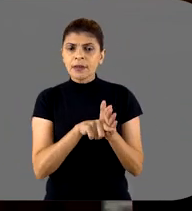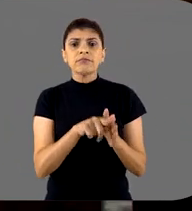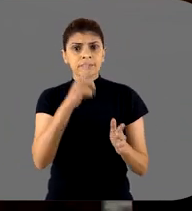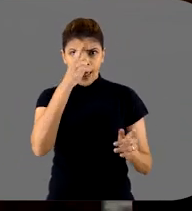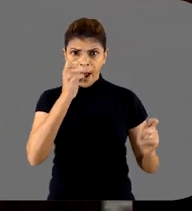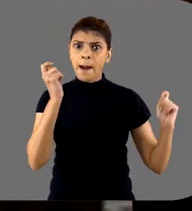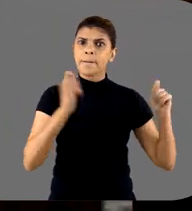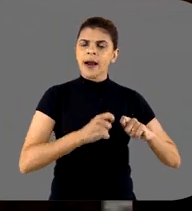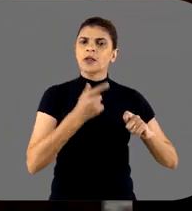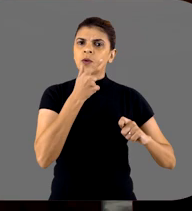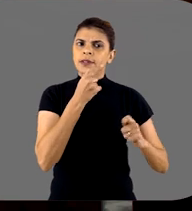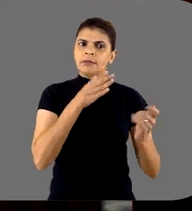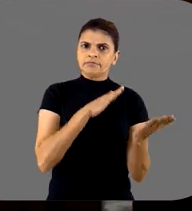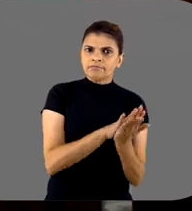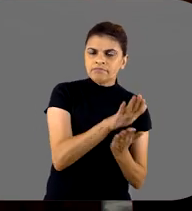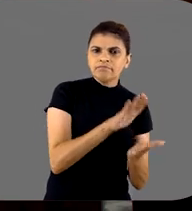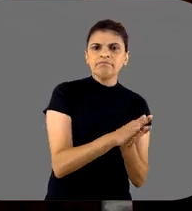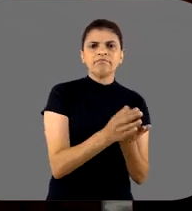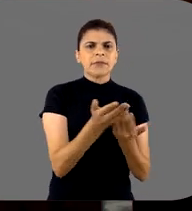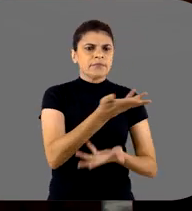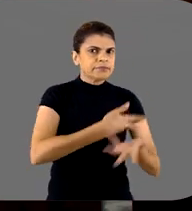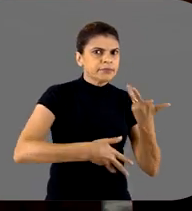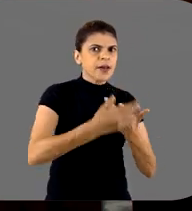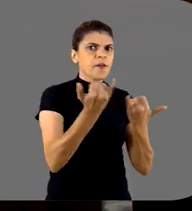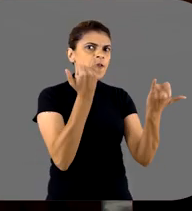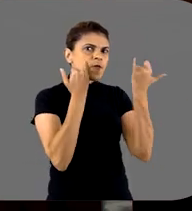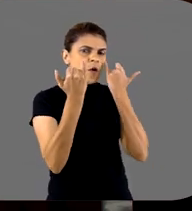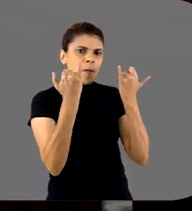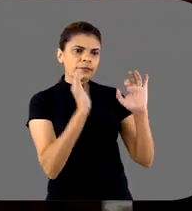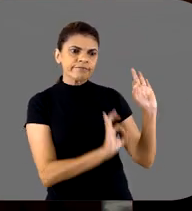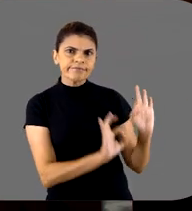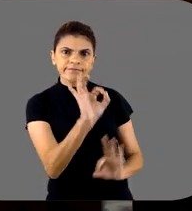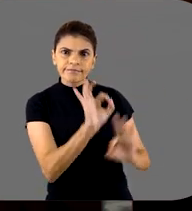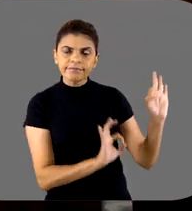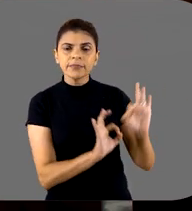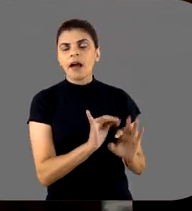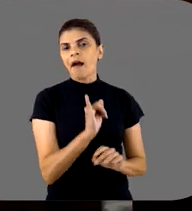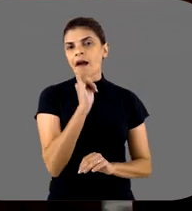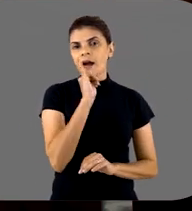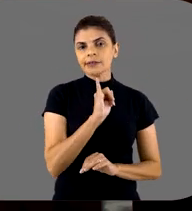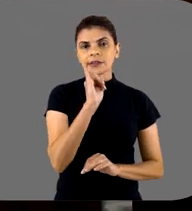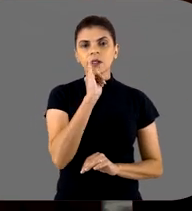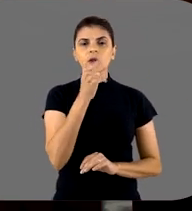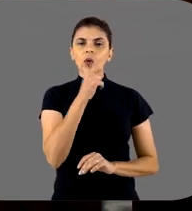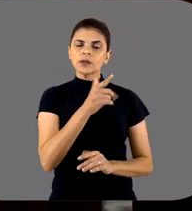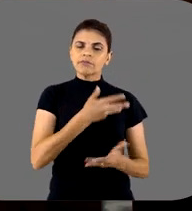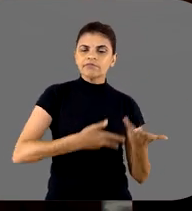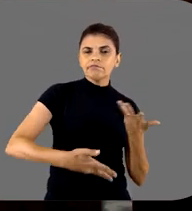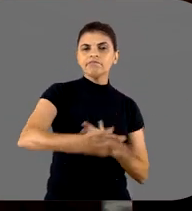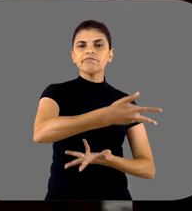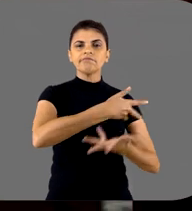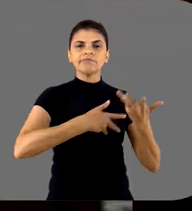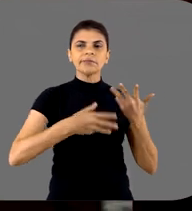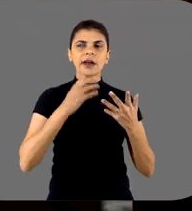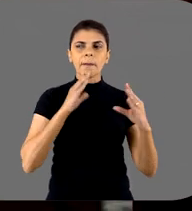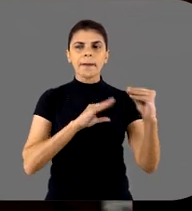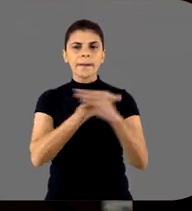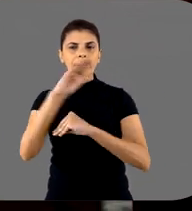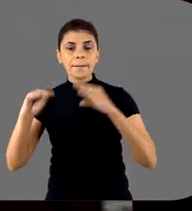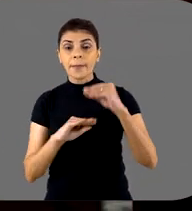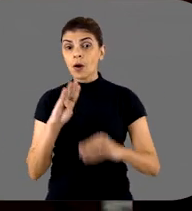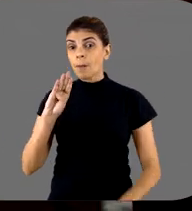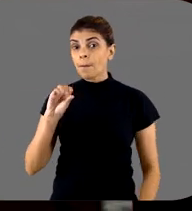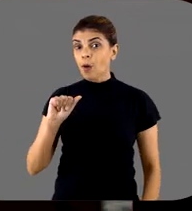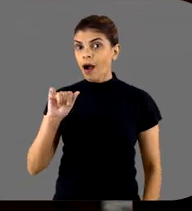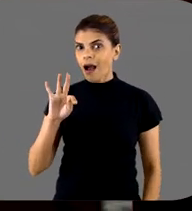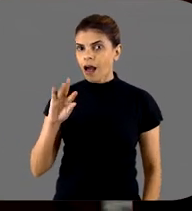efeitos dessa capacidade de produzir e circular informação de forma auto-organizada é, por exemplo, que se multiplica também a circulação de